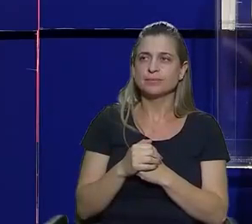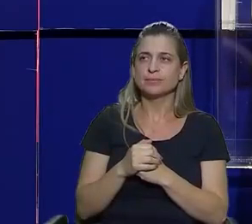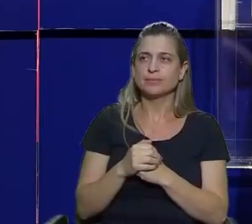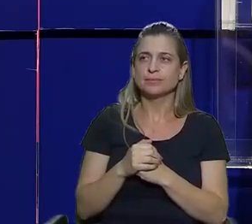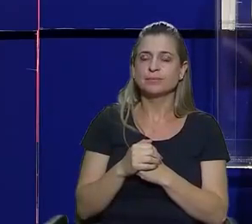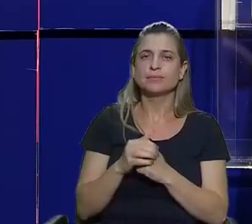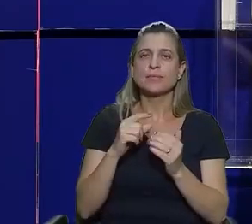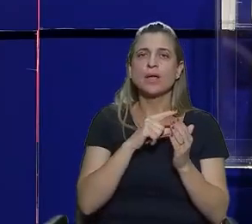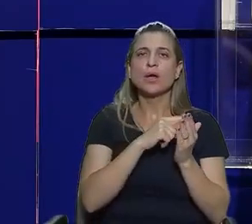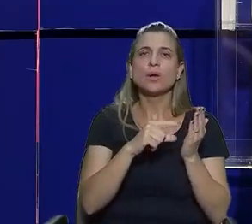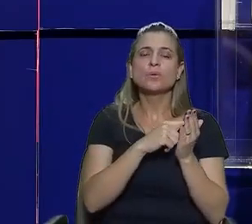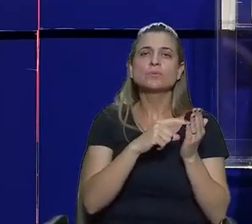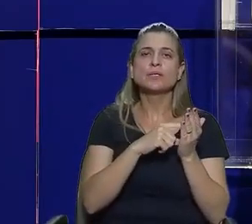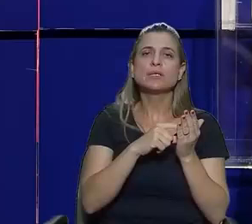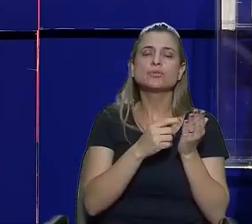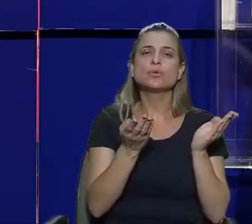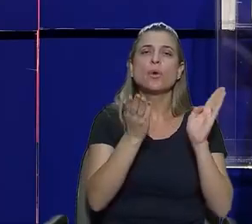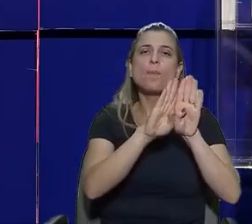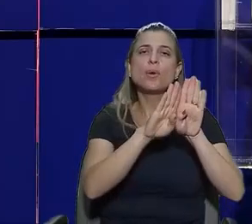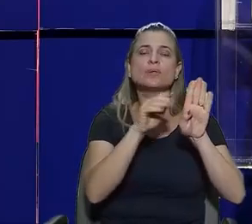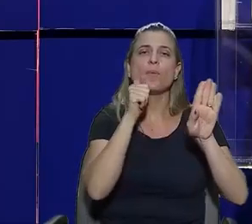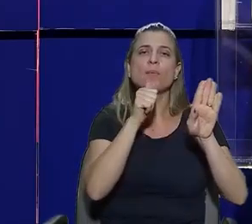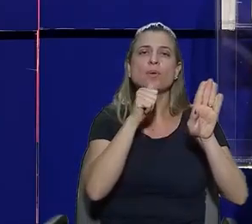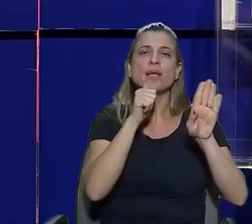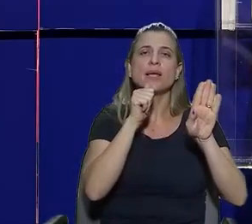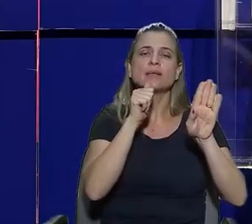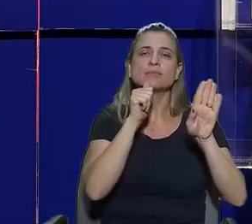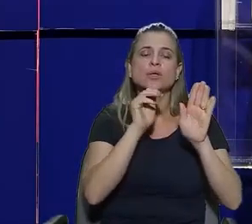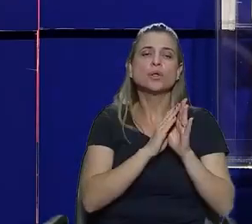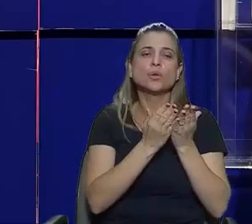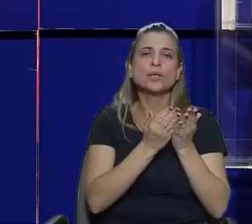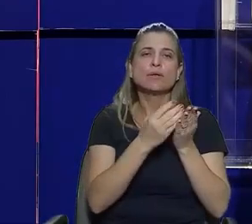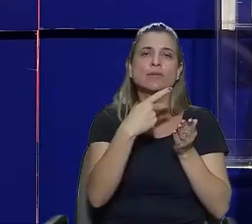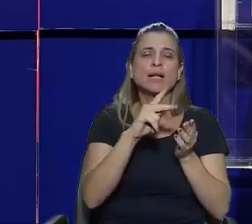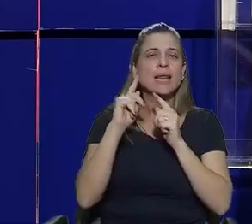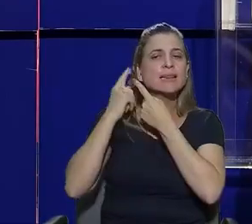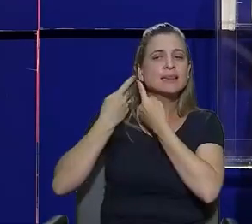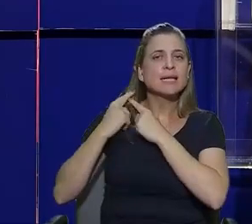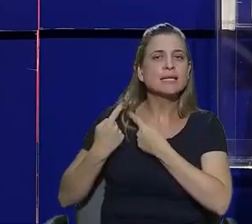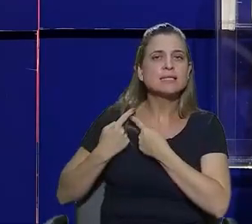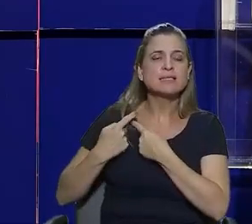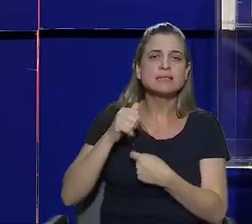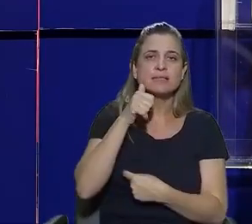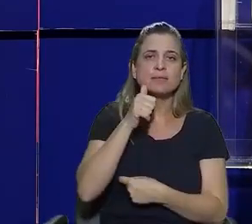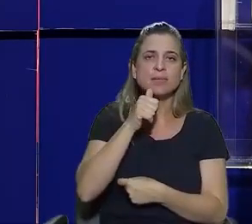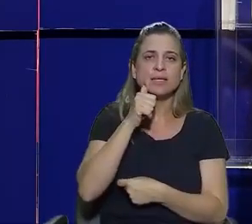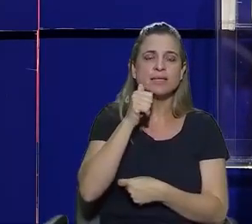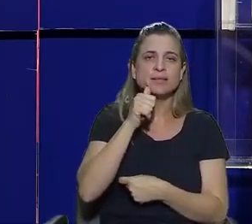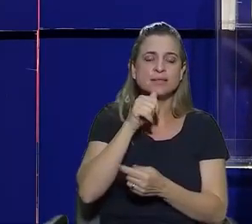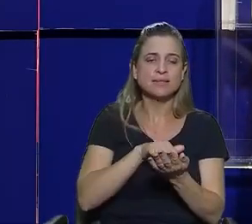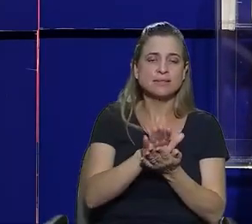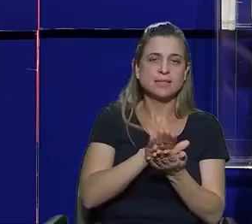É um trechinho de Mulher ao Portão, né? Do livro Tranças de Meninas, que saiu agora esse ano. Sim, né? acho que está aqui. Acabou de sair. Ele